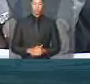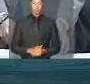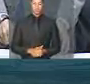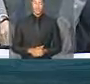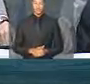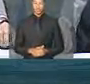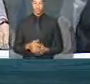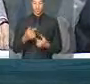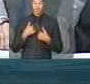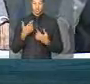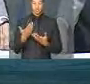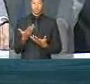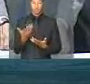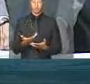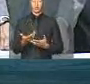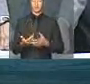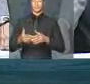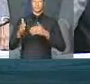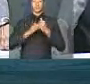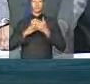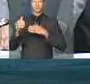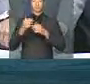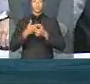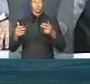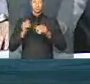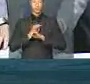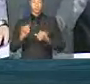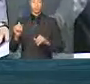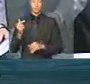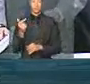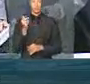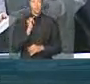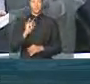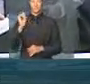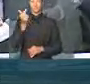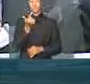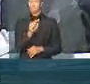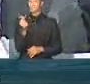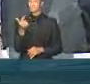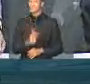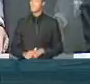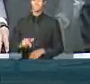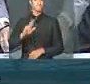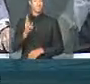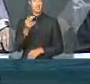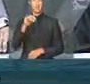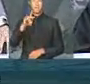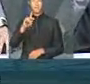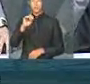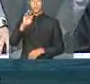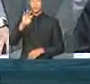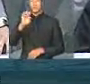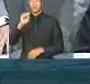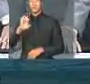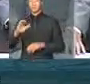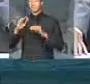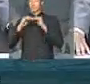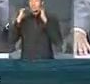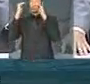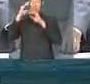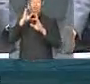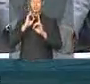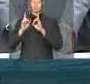eu queria só antes de qualquer coisa dizer que não há nenhuma hipótese de nós avançarmos nessa